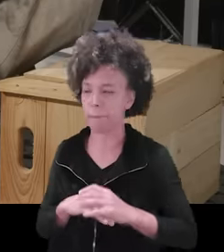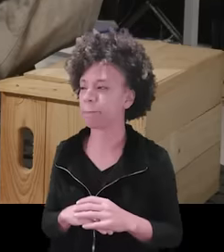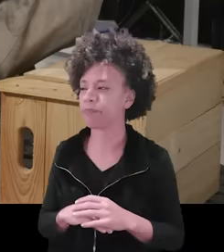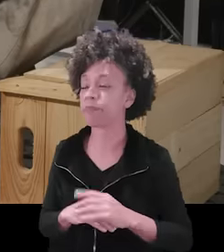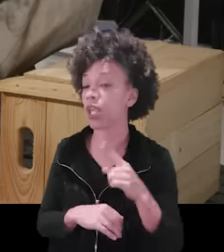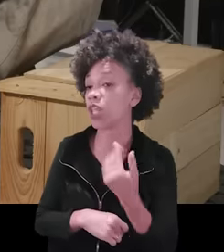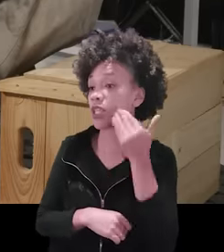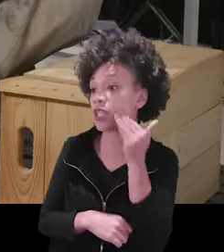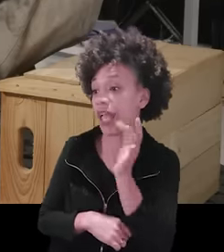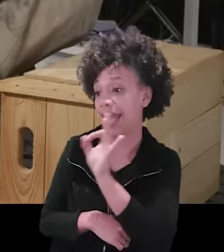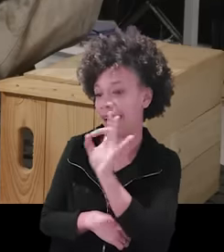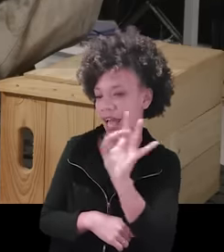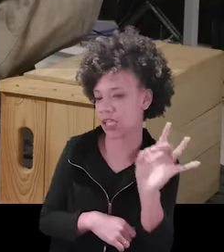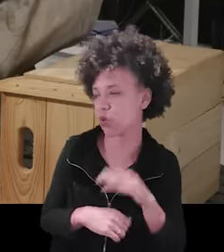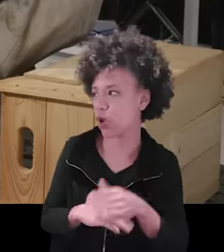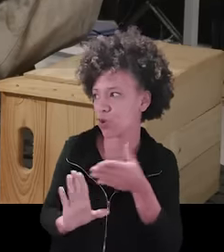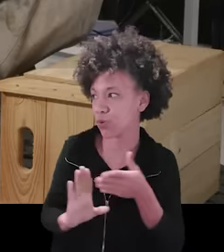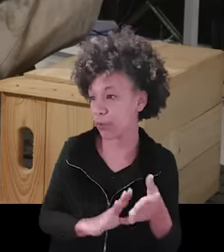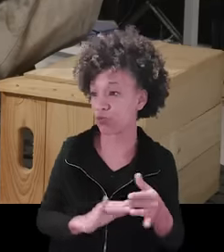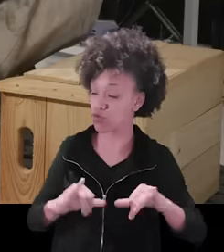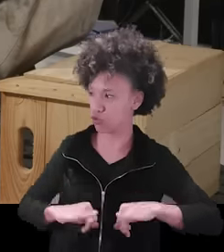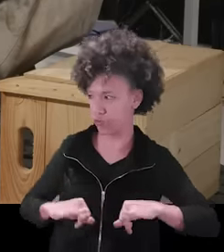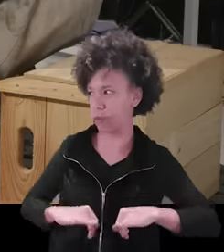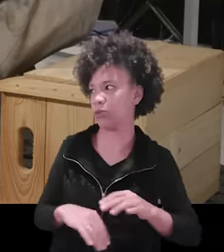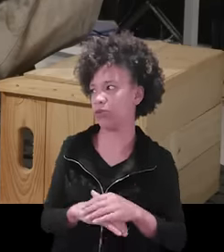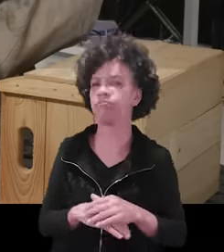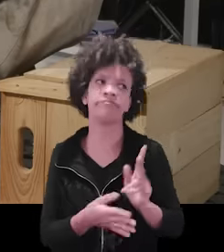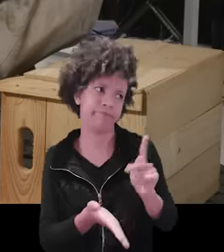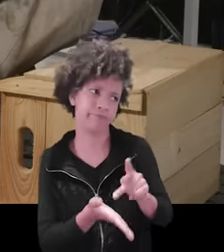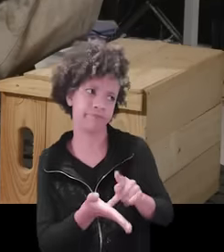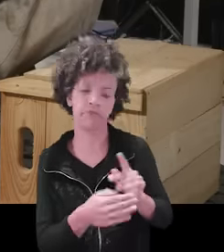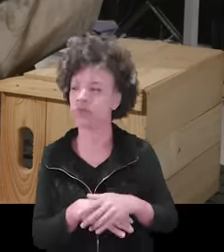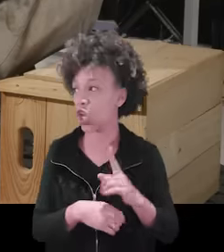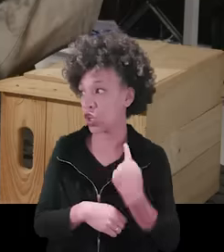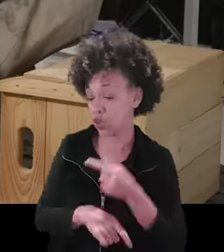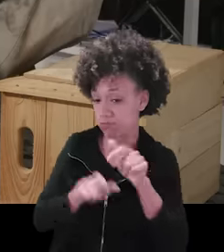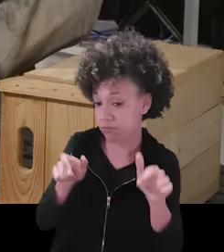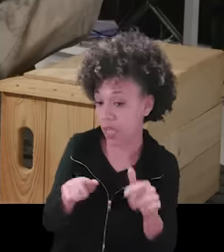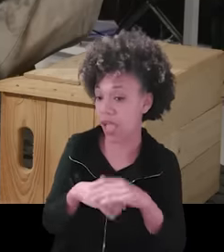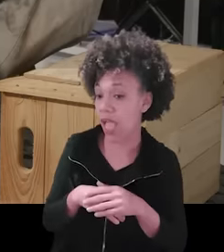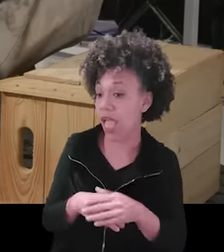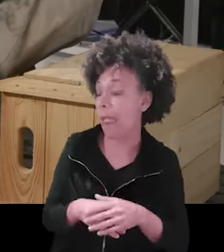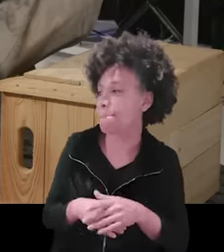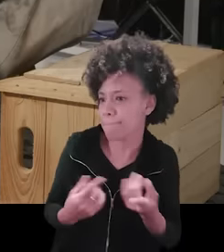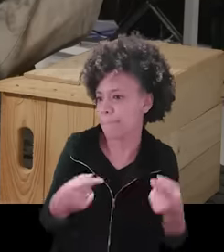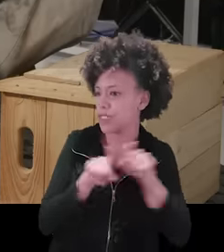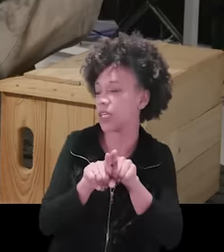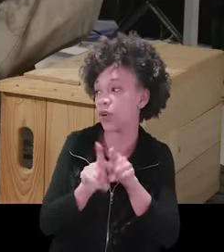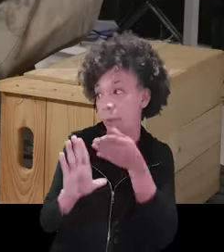a gente entende quem é cada um lá situação de merda com certeza OK e o nosso povo é um povo muito